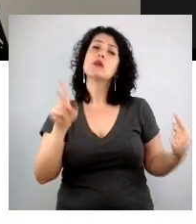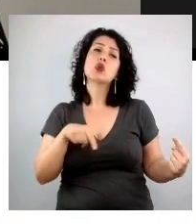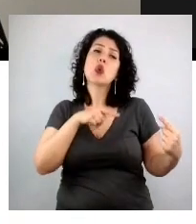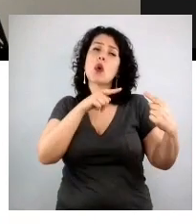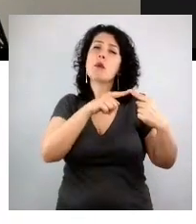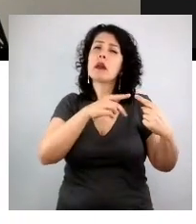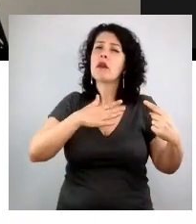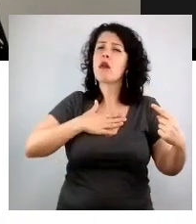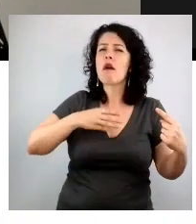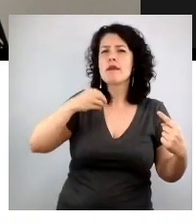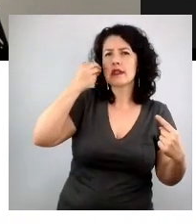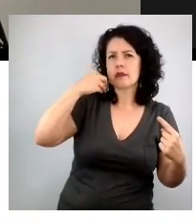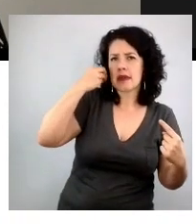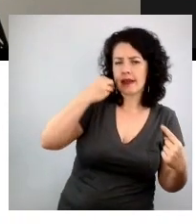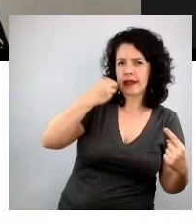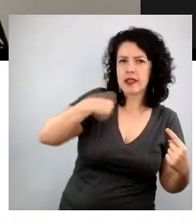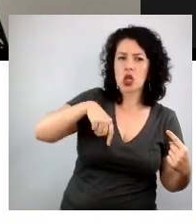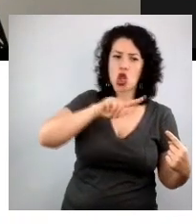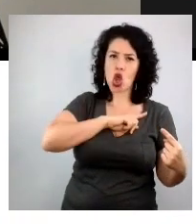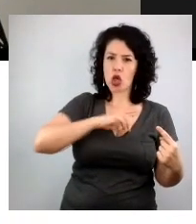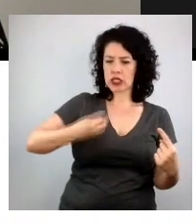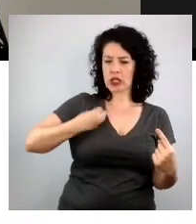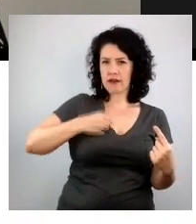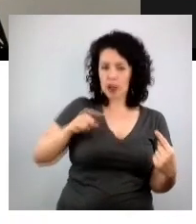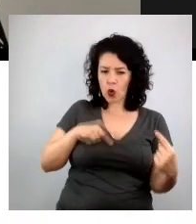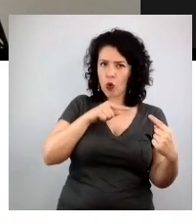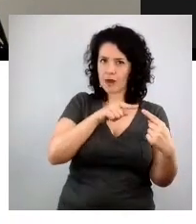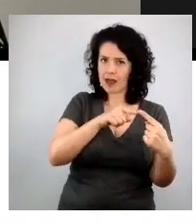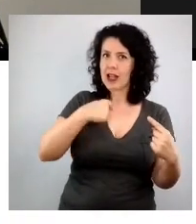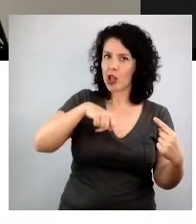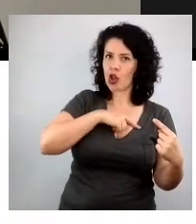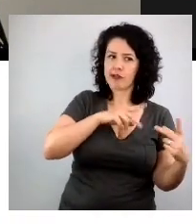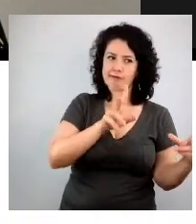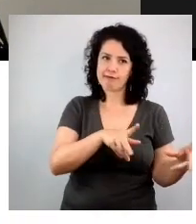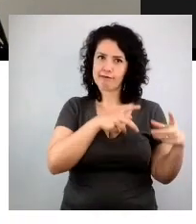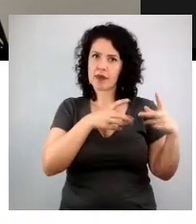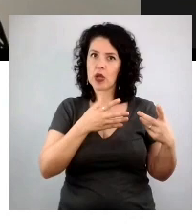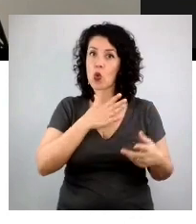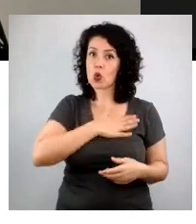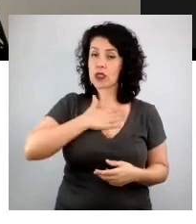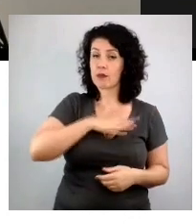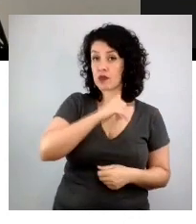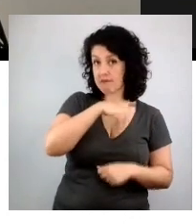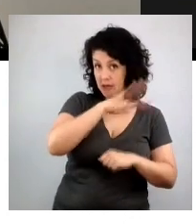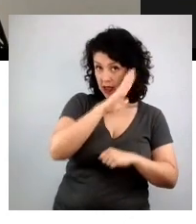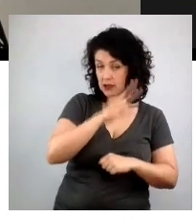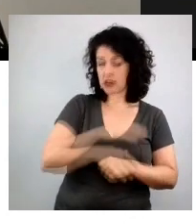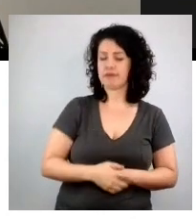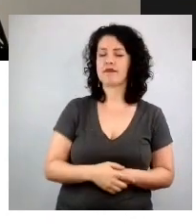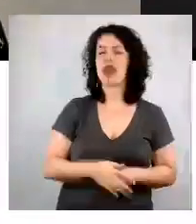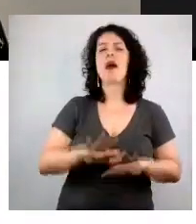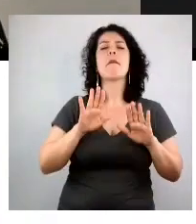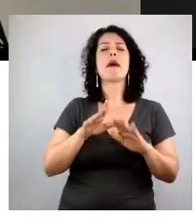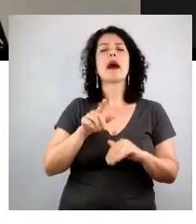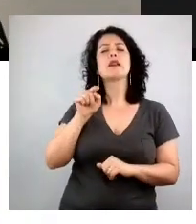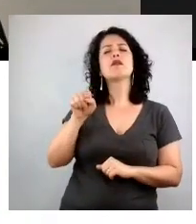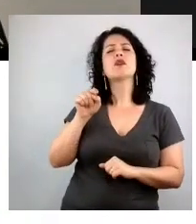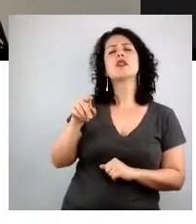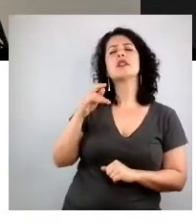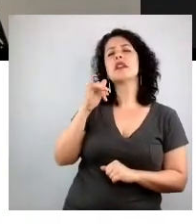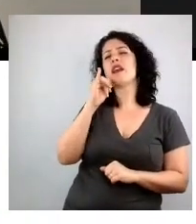próprias vivências. E eu achei tão incrível quando você diz que muito pelo contrário,